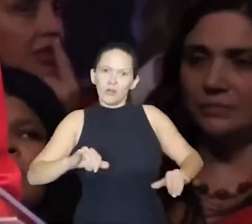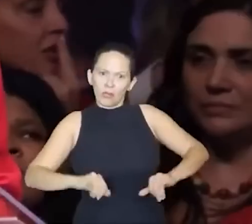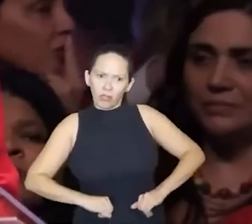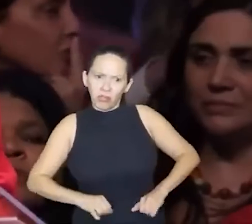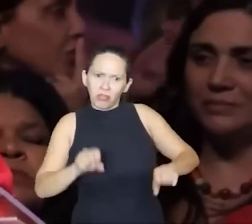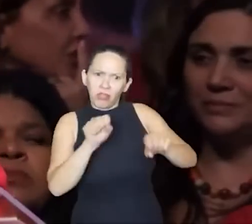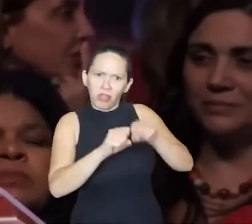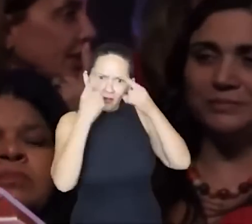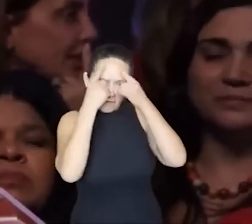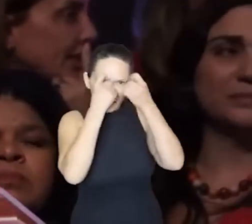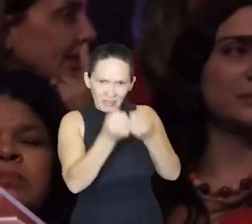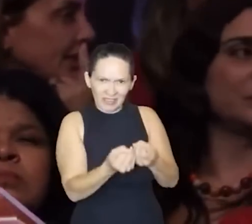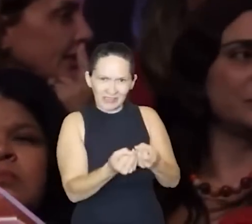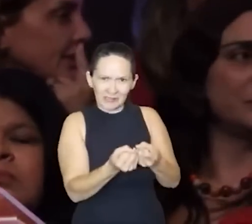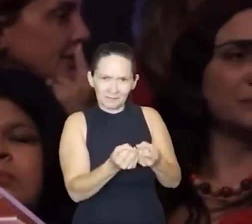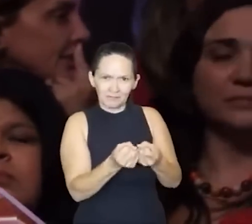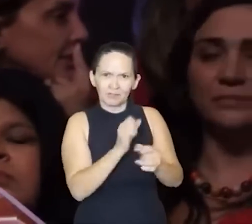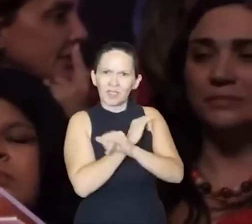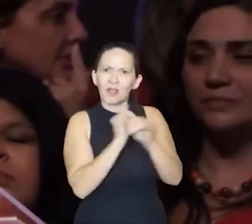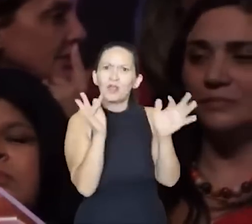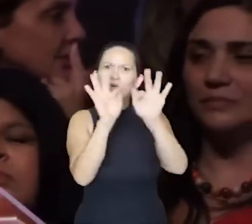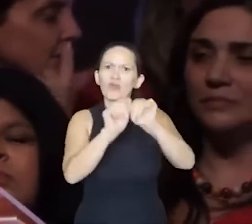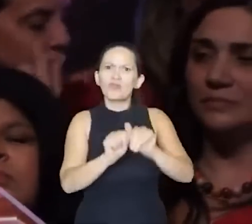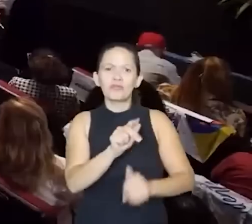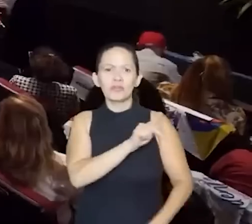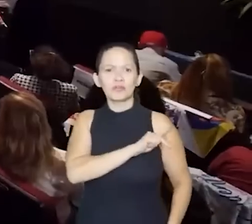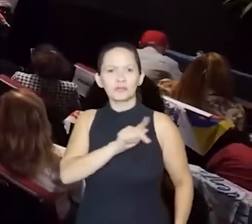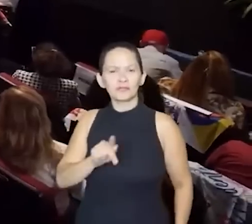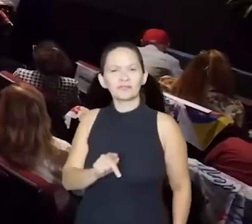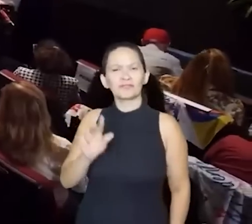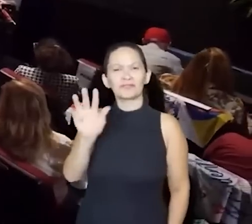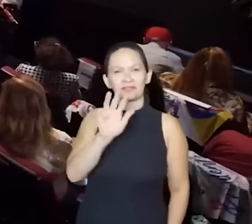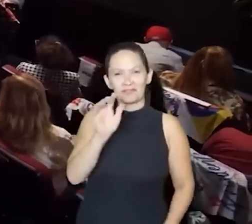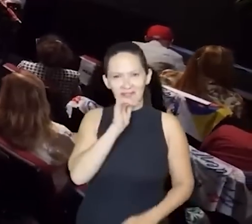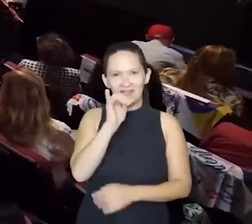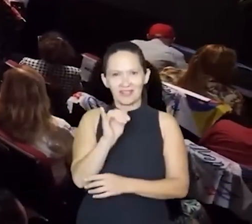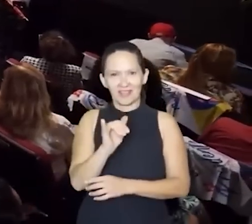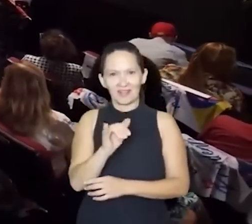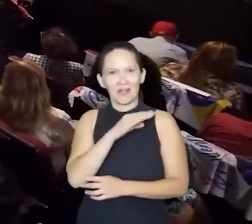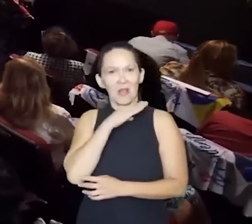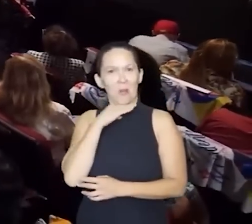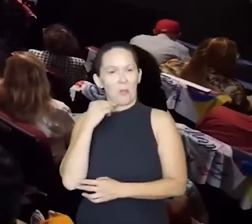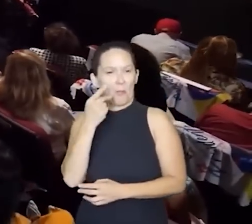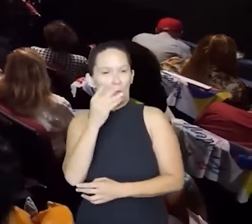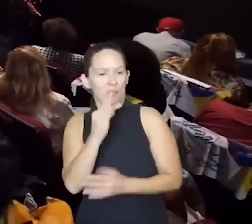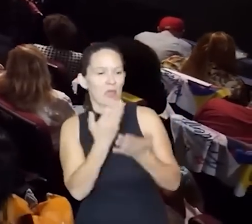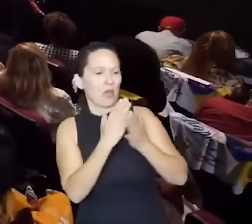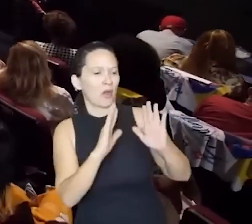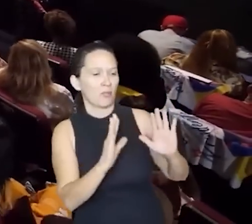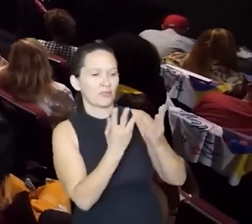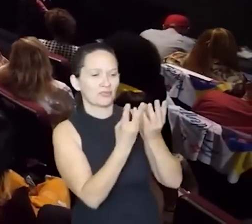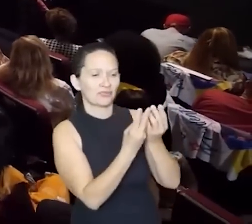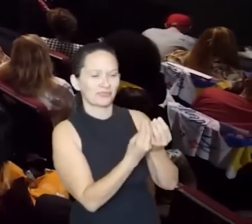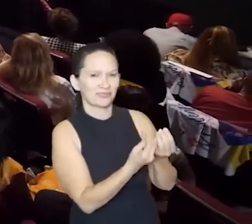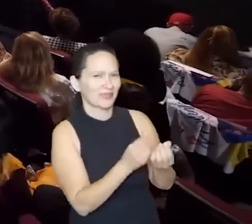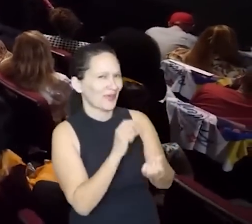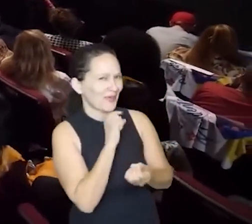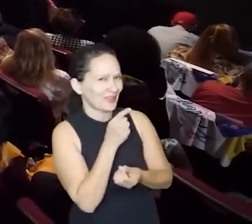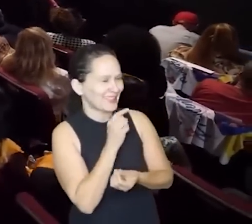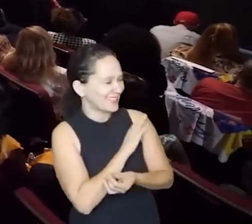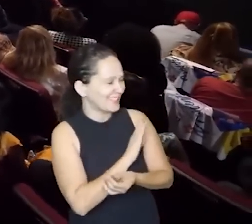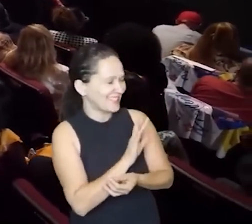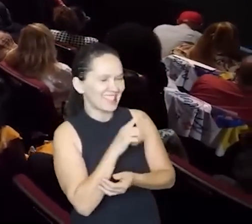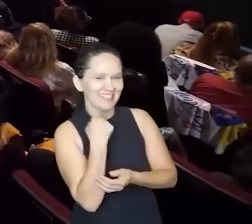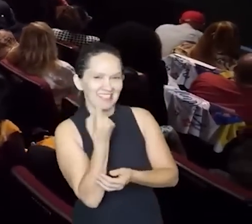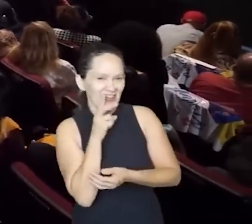inigualável. Decretaram o fim do presidente Lula e a morte do PT. Mas não conseguiram arrancar nossas